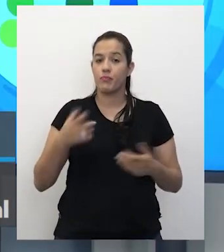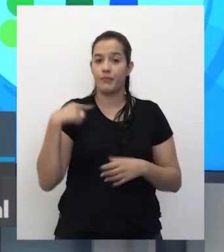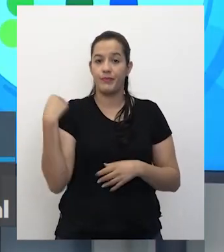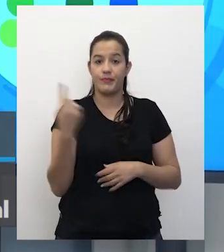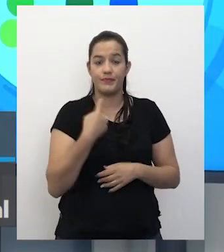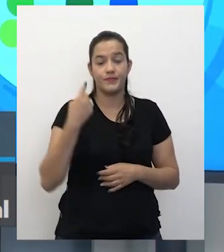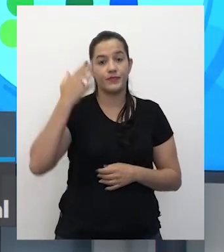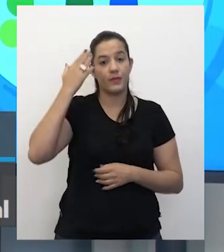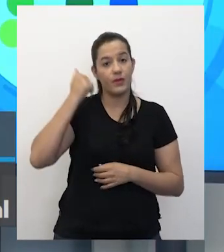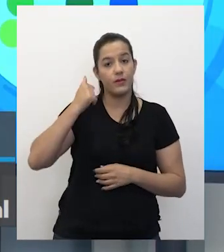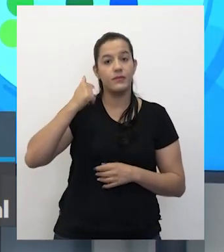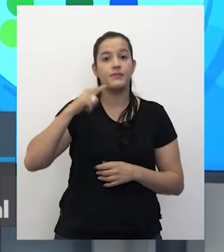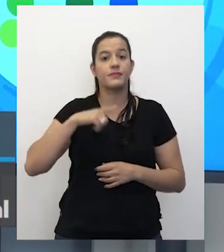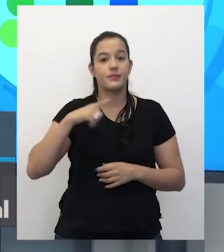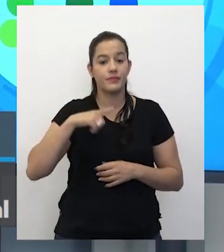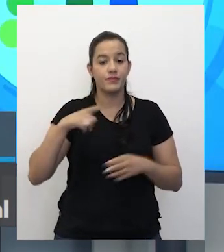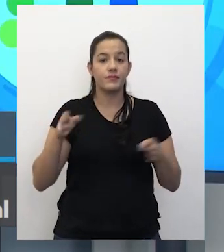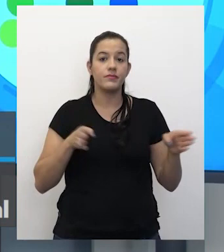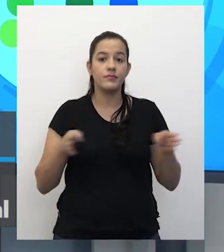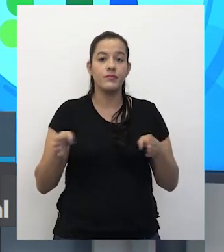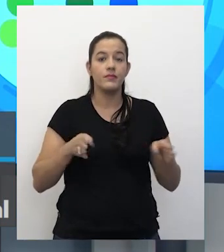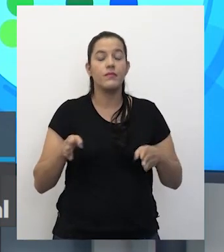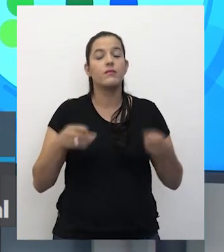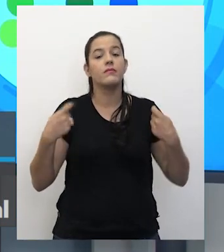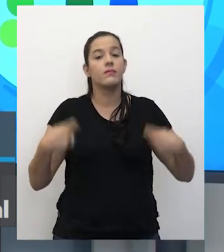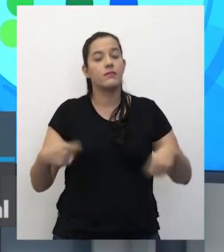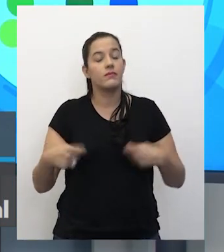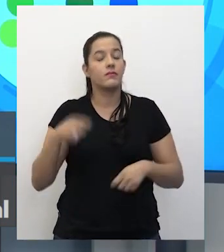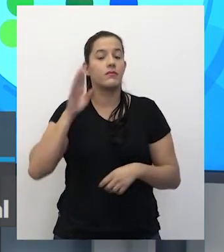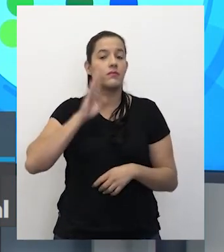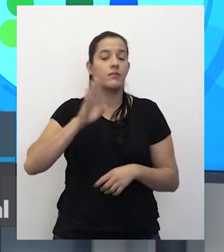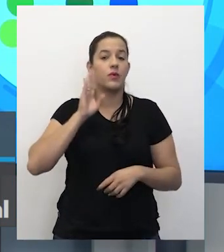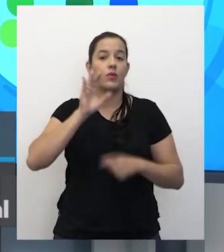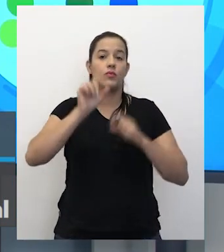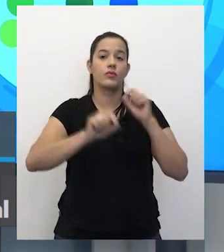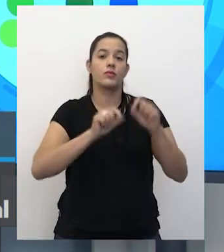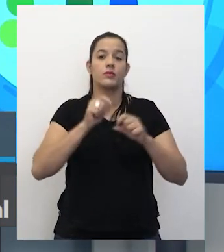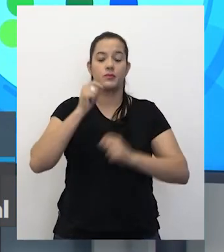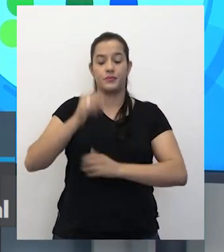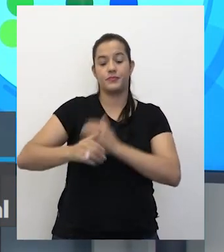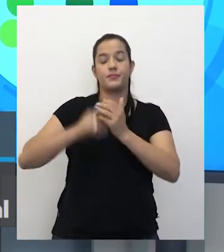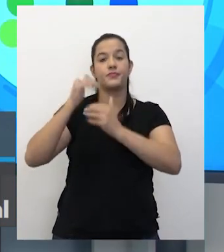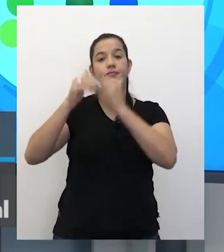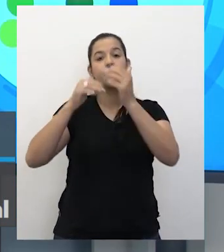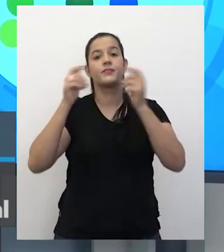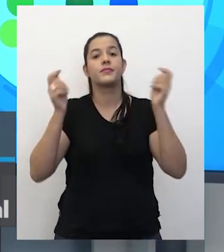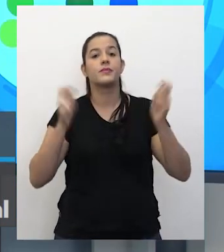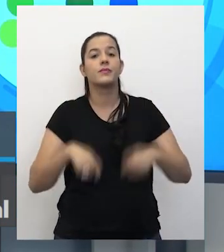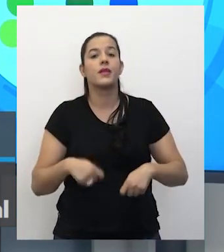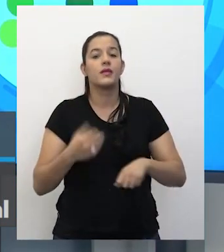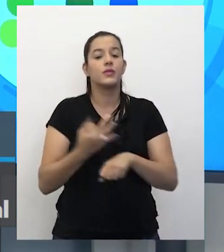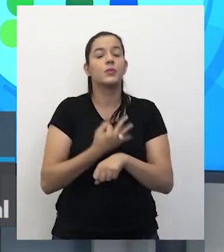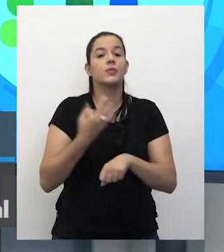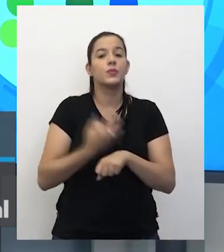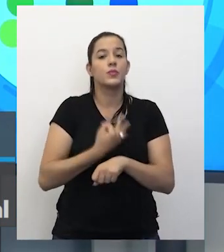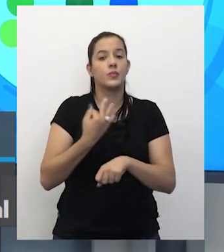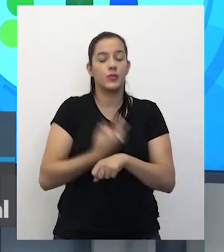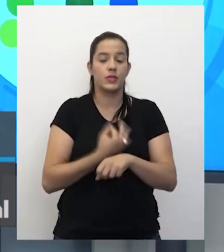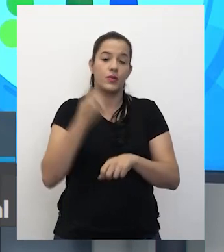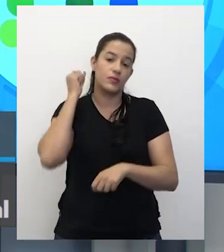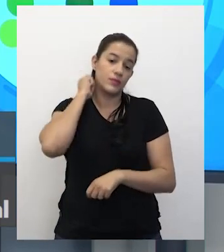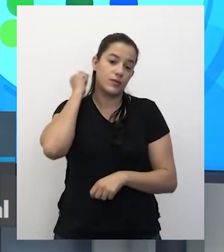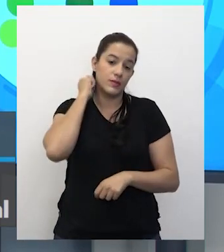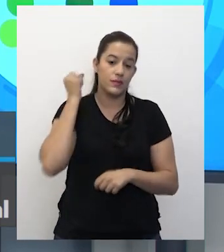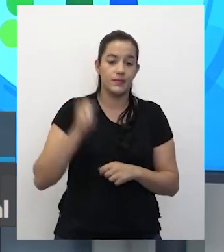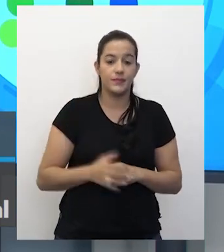momentos de estresse na nossa vida, seria legal se a gente pudesse desenvolver uma capacidade de tolerar o estresse. Então,